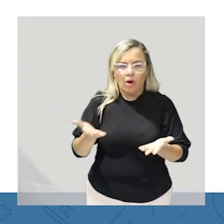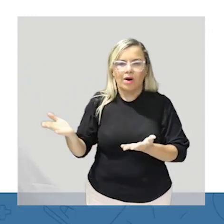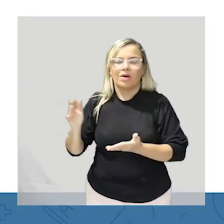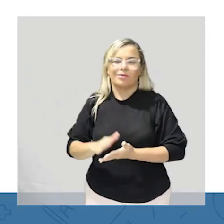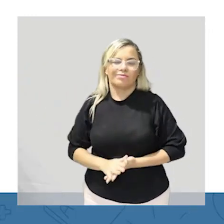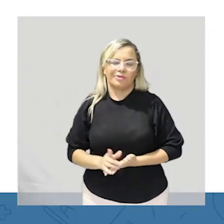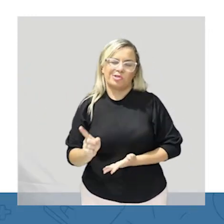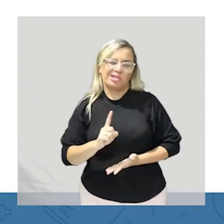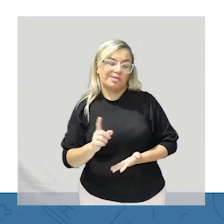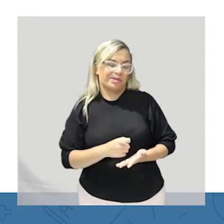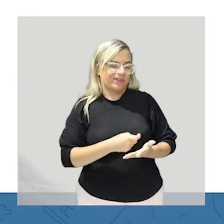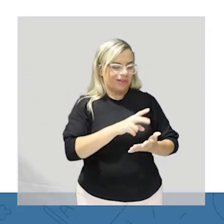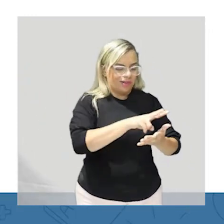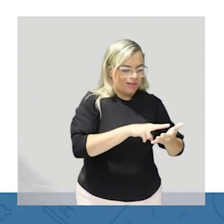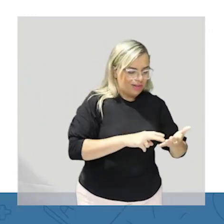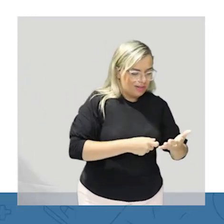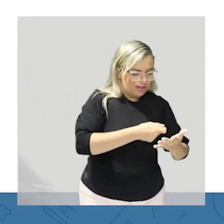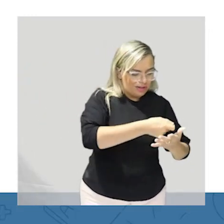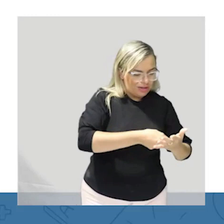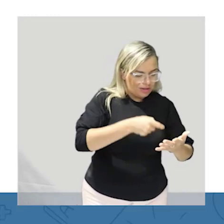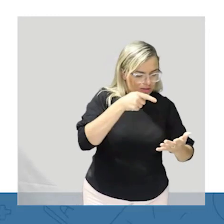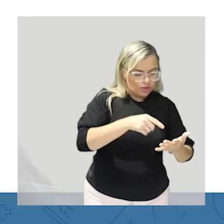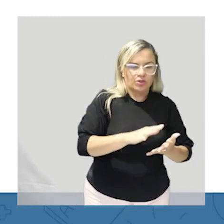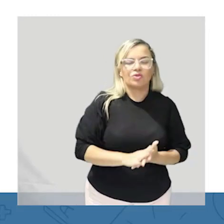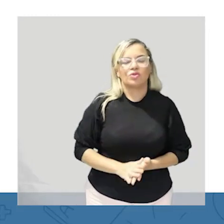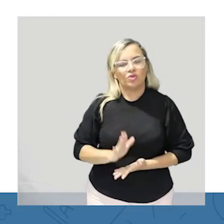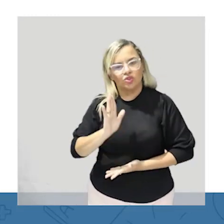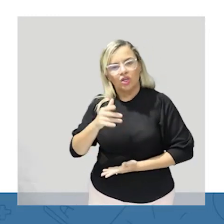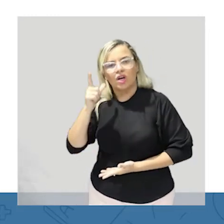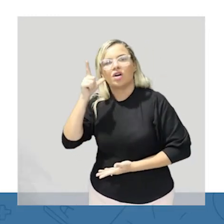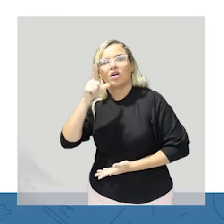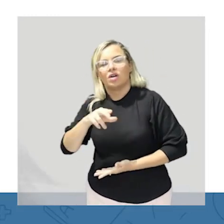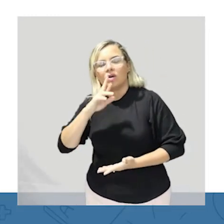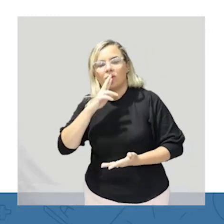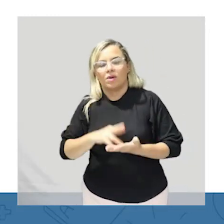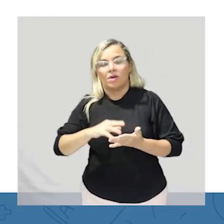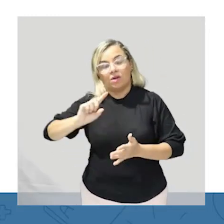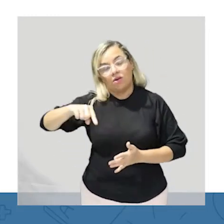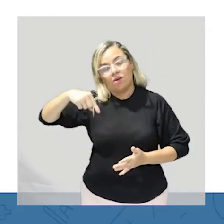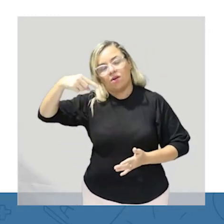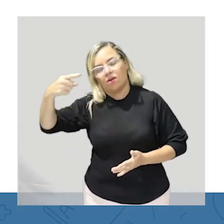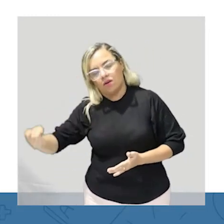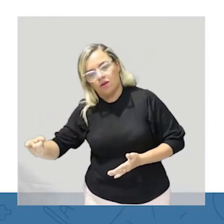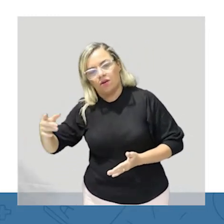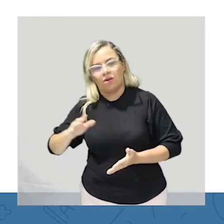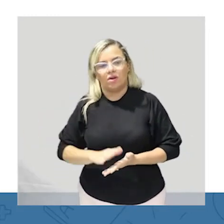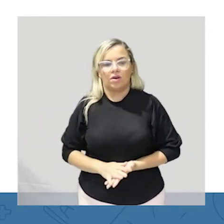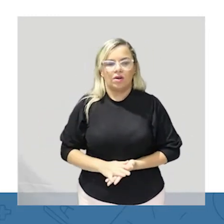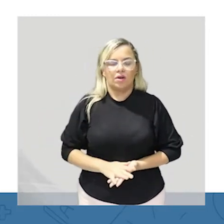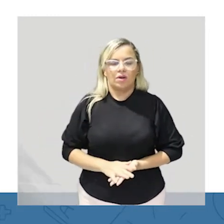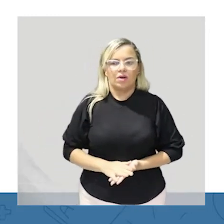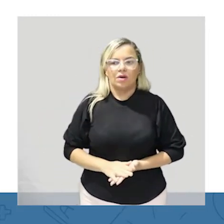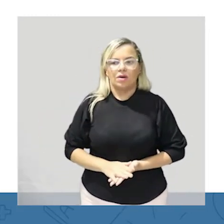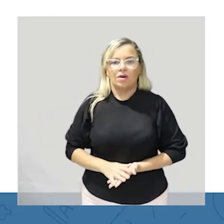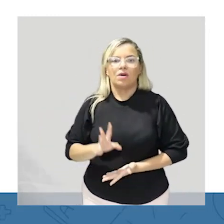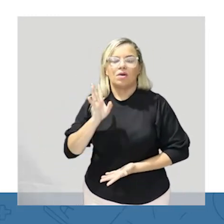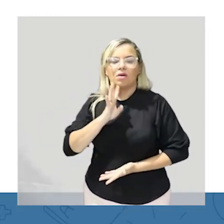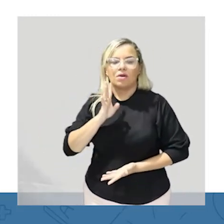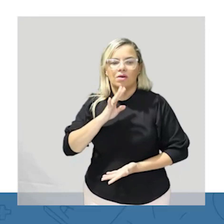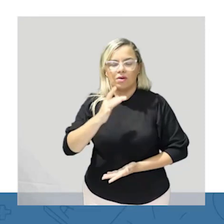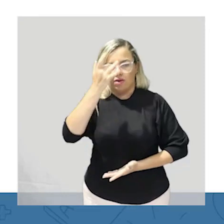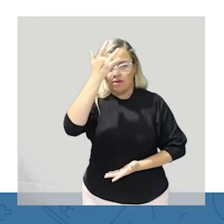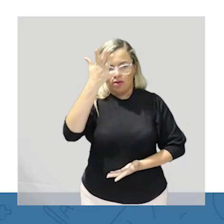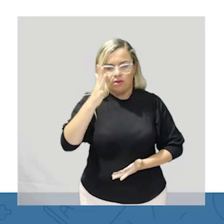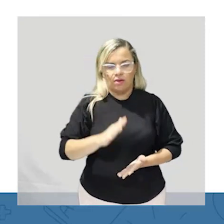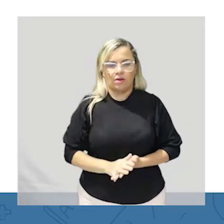texto motivador para conseguir responder essa questão. Já era tempo que tu ganharia para outras questões em seguida. Belezinha? Fácil,